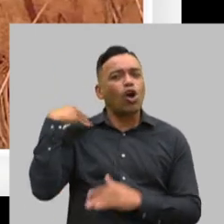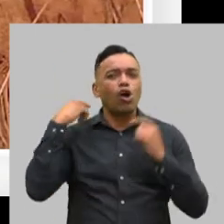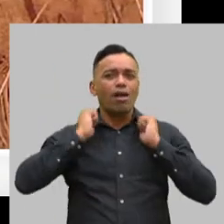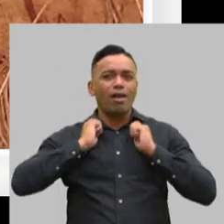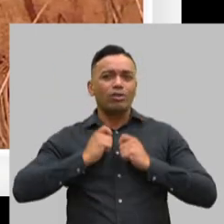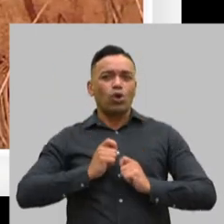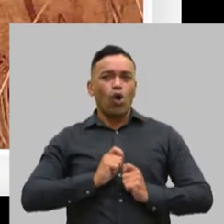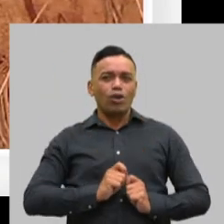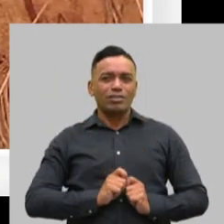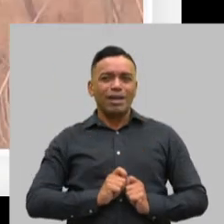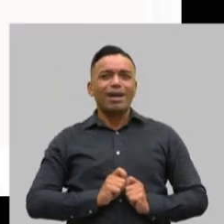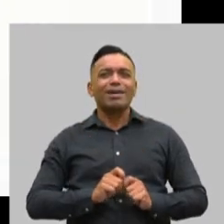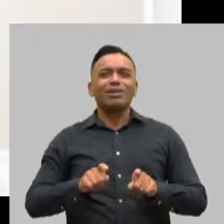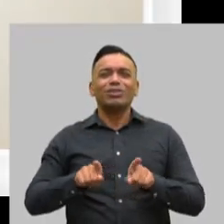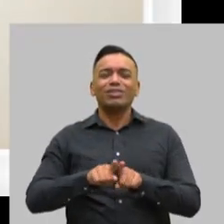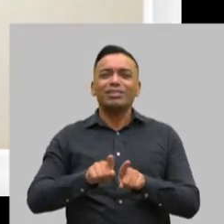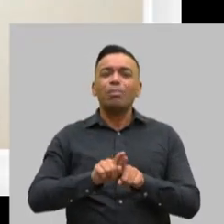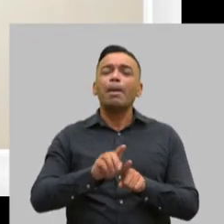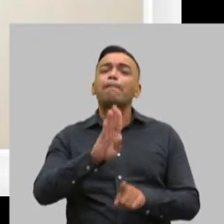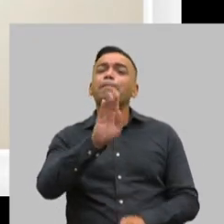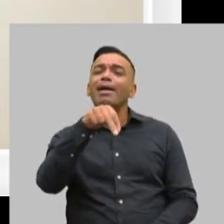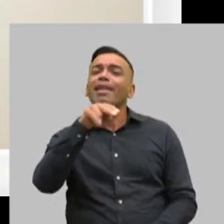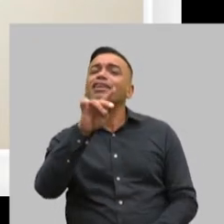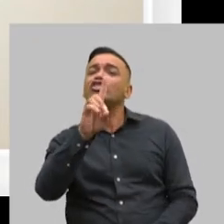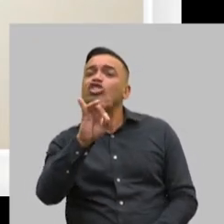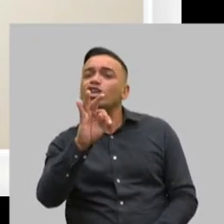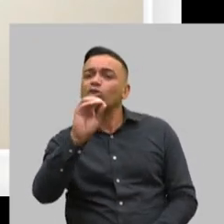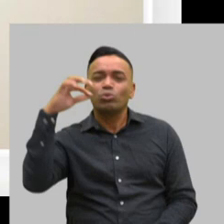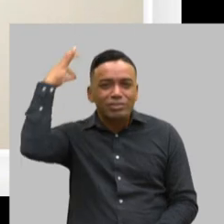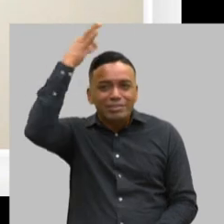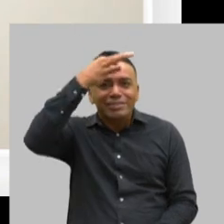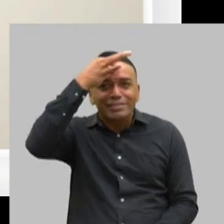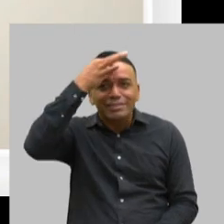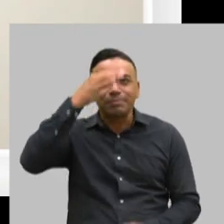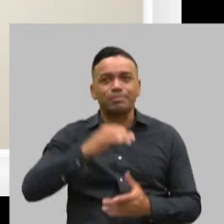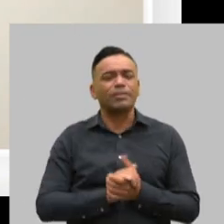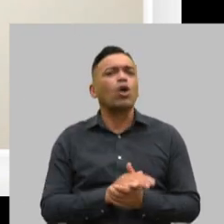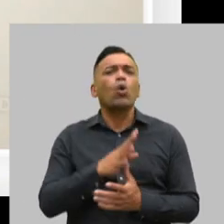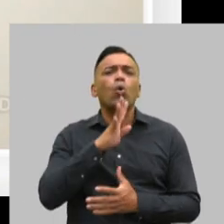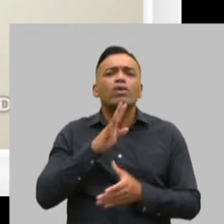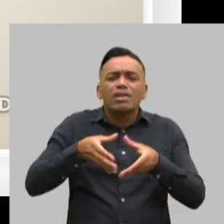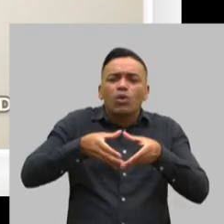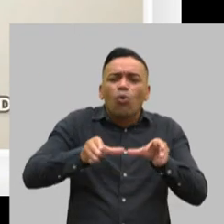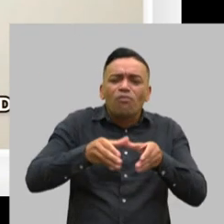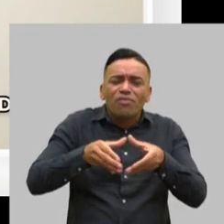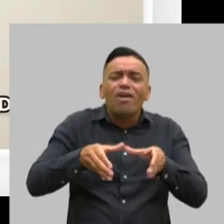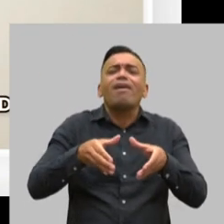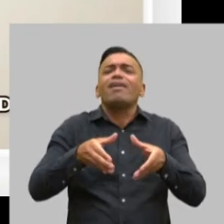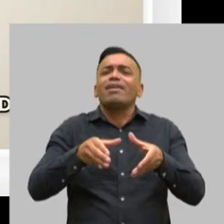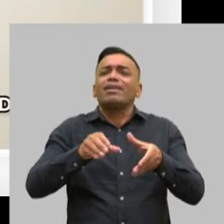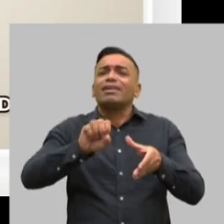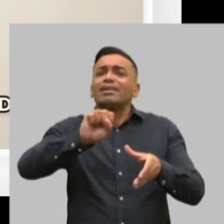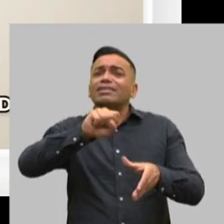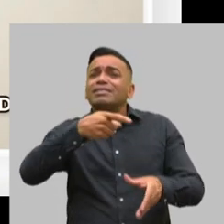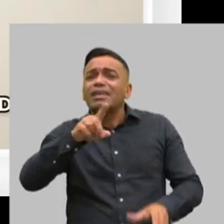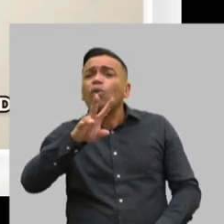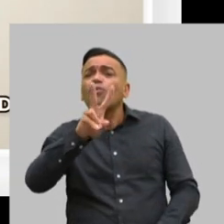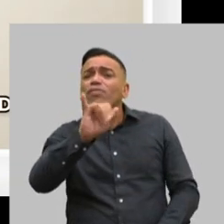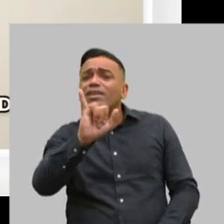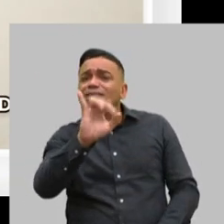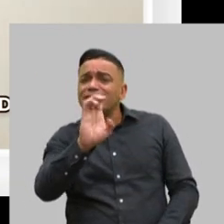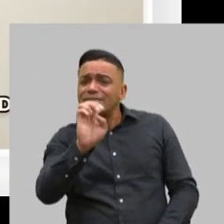e São Benedito. Conhecer e conviver com Dom Vicente, para mim, foi uma